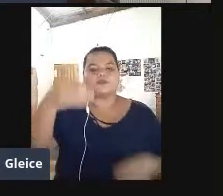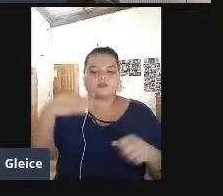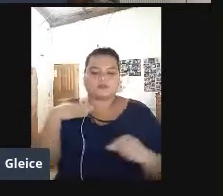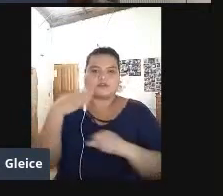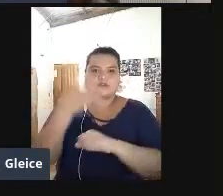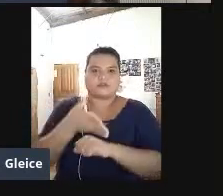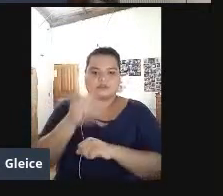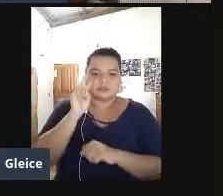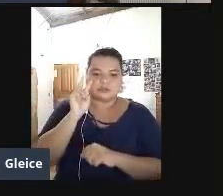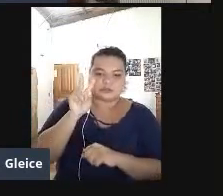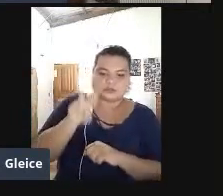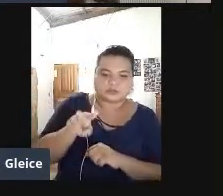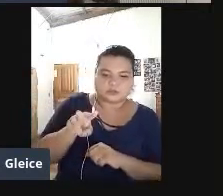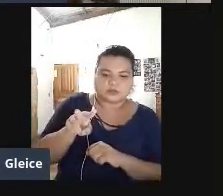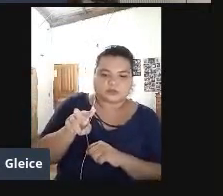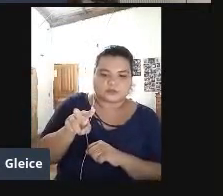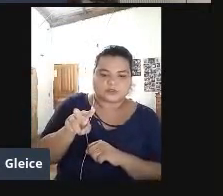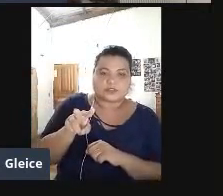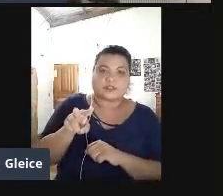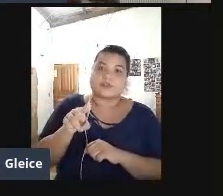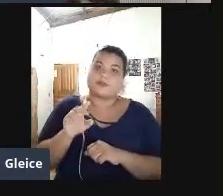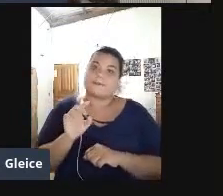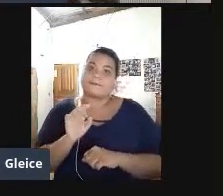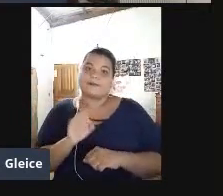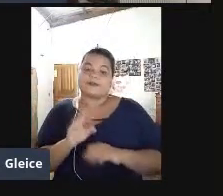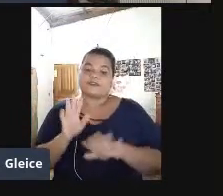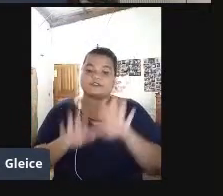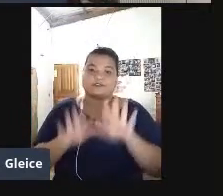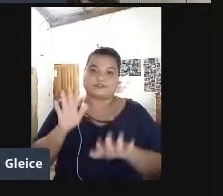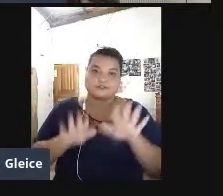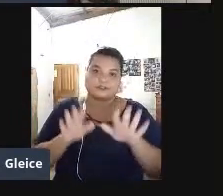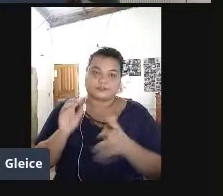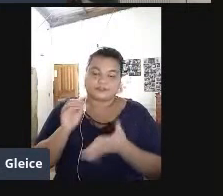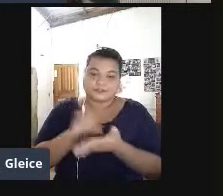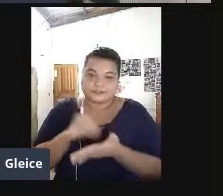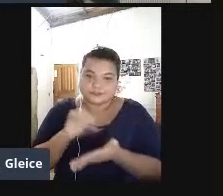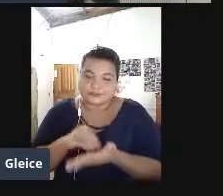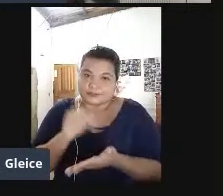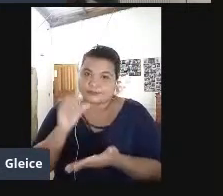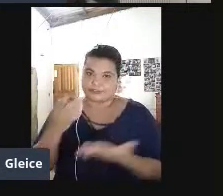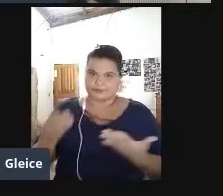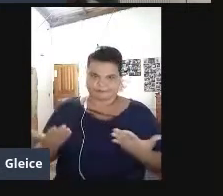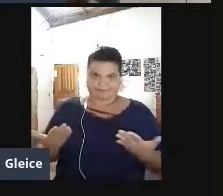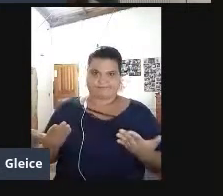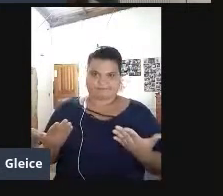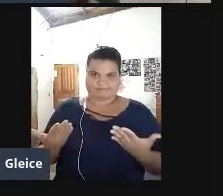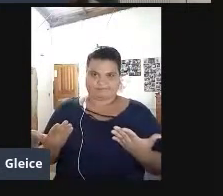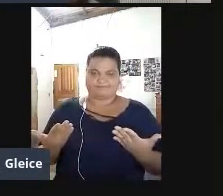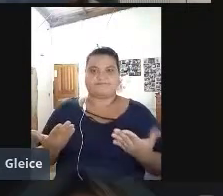vai ter sedimentado no fundo do frasco e o paciente vai ter recebido basicamente a solução rica em água.